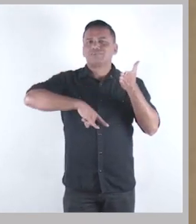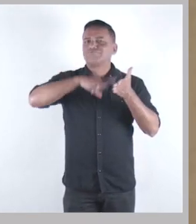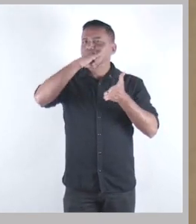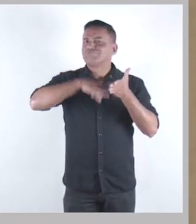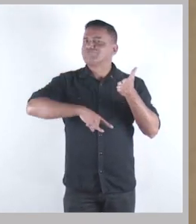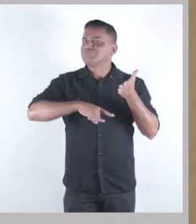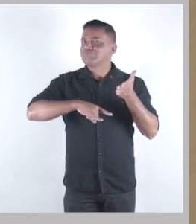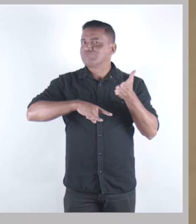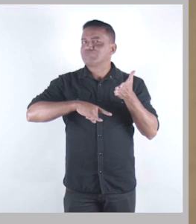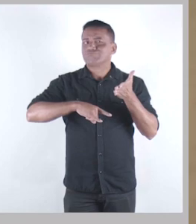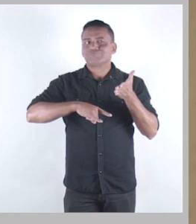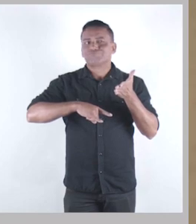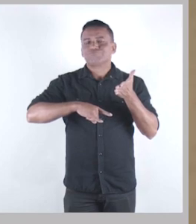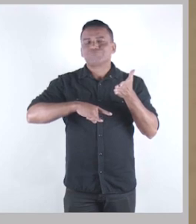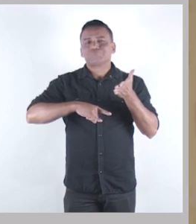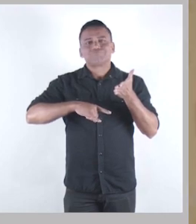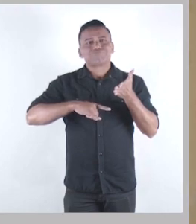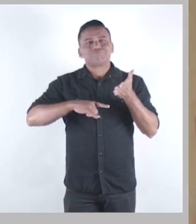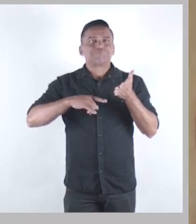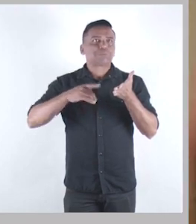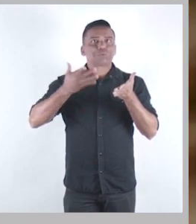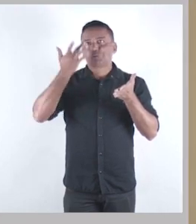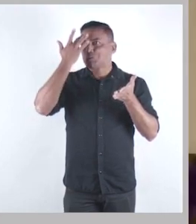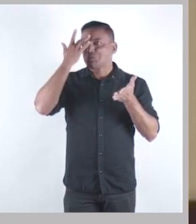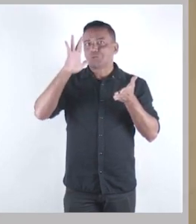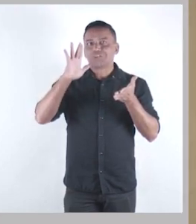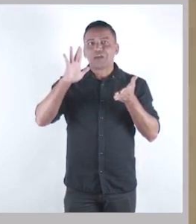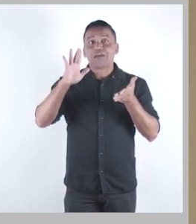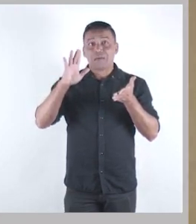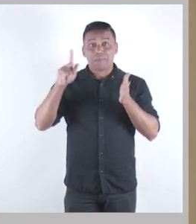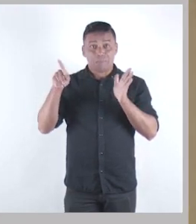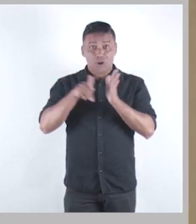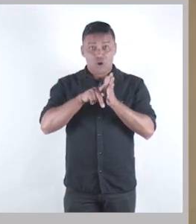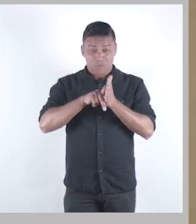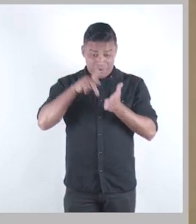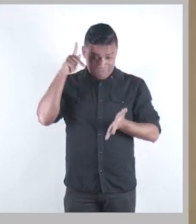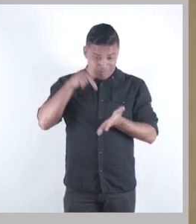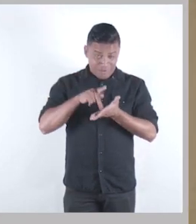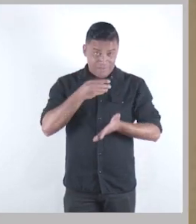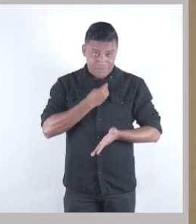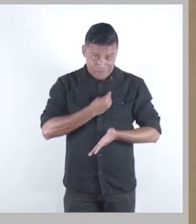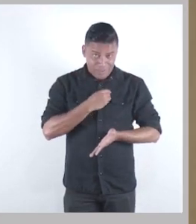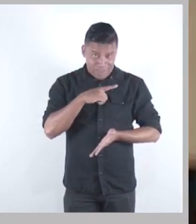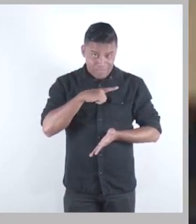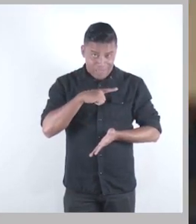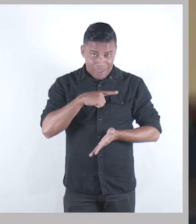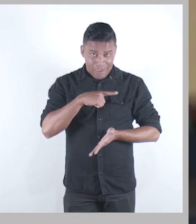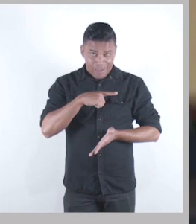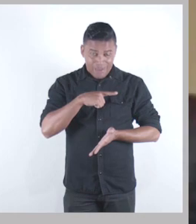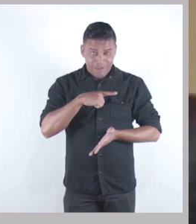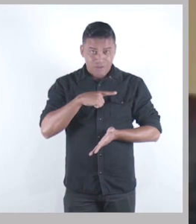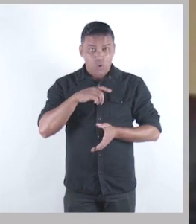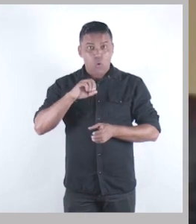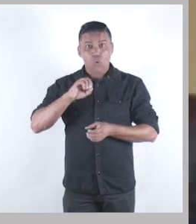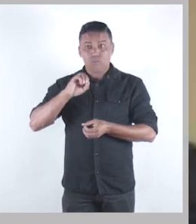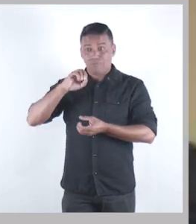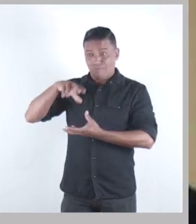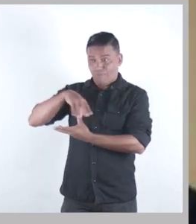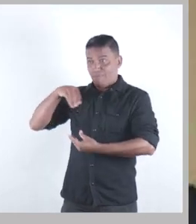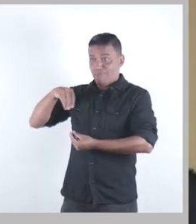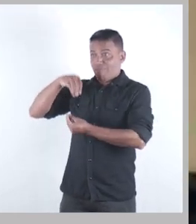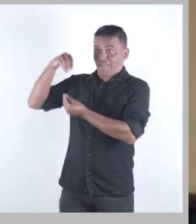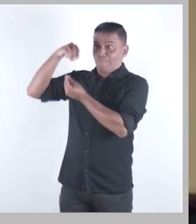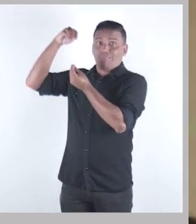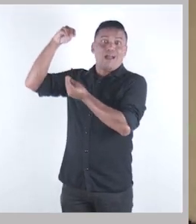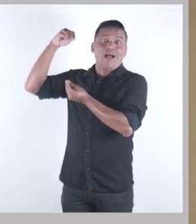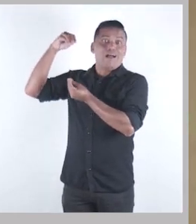narrativa daquilo que no universo moçambicano faz parte da realidade, quer dizer, não é sobrenatural na perspectiva da